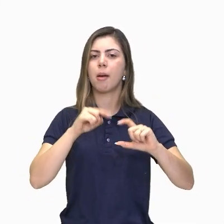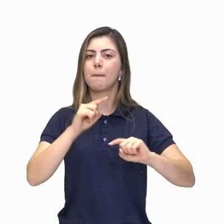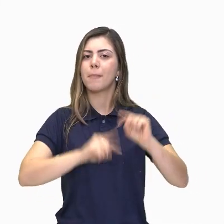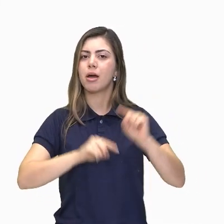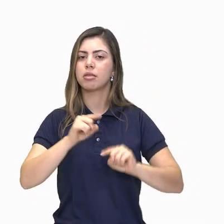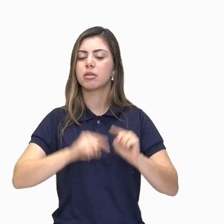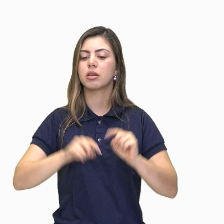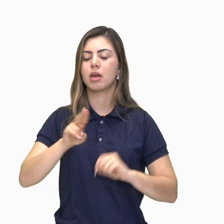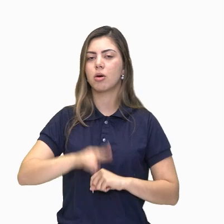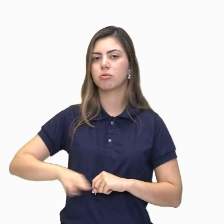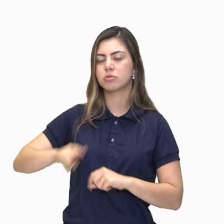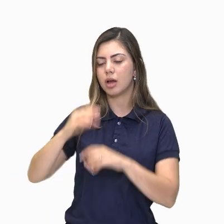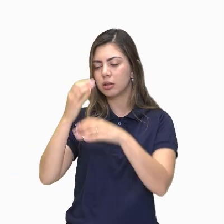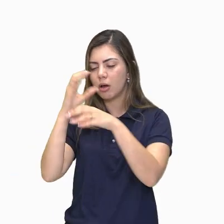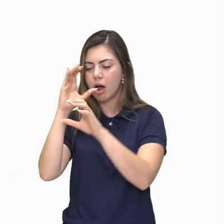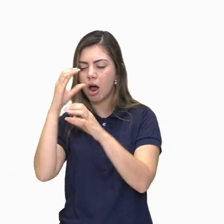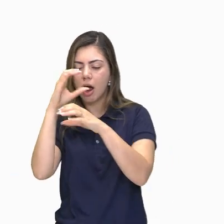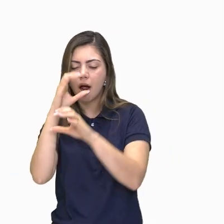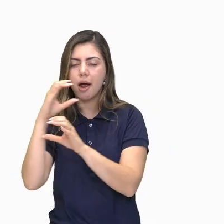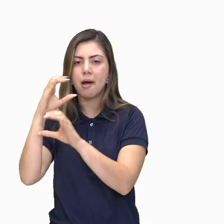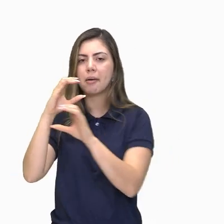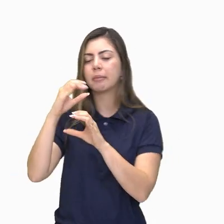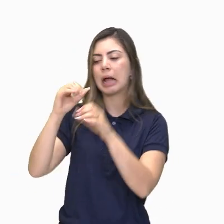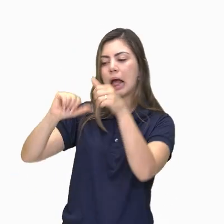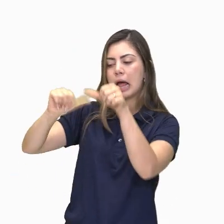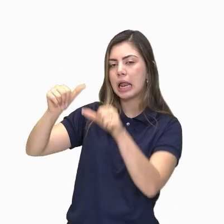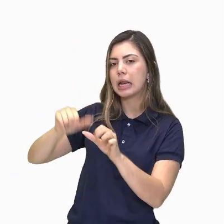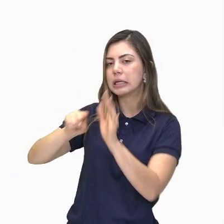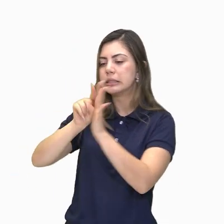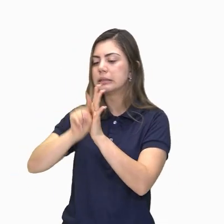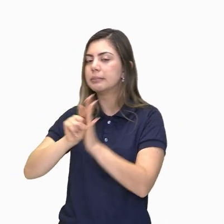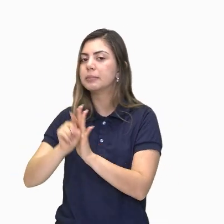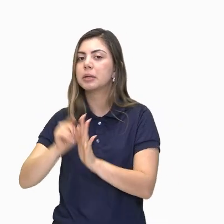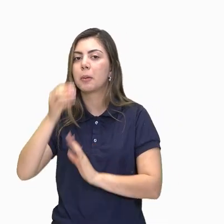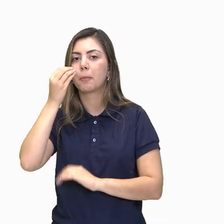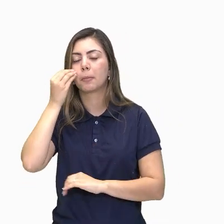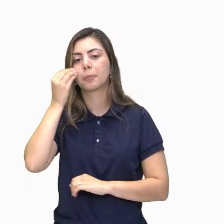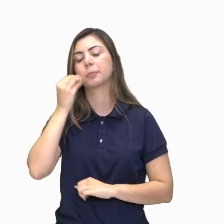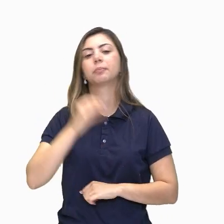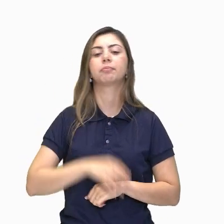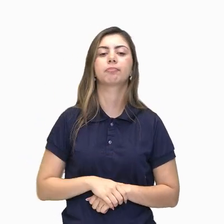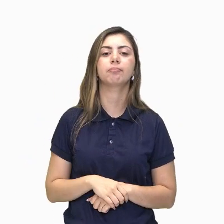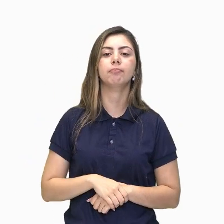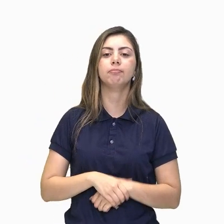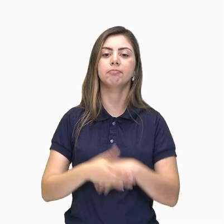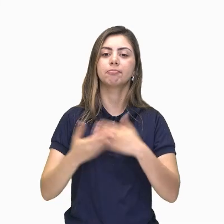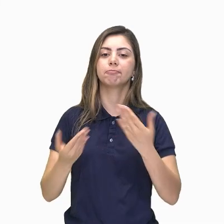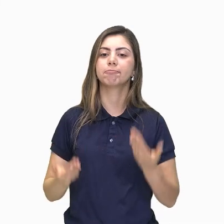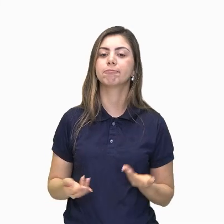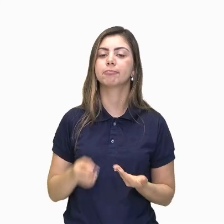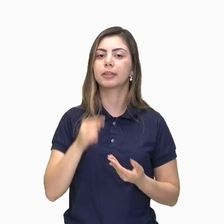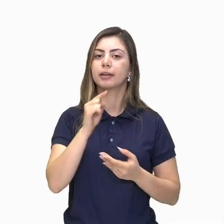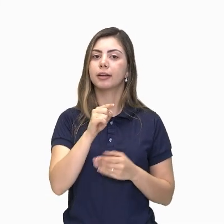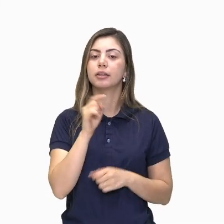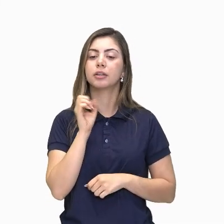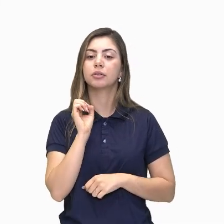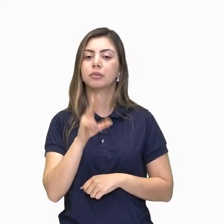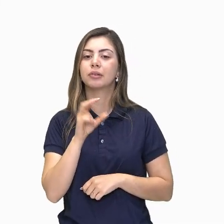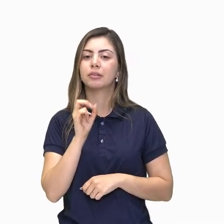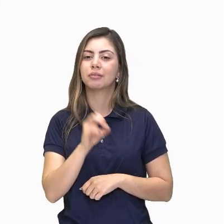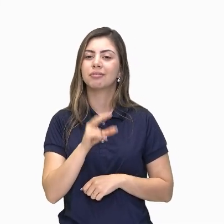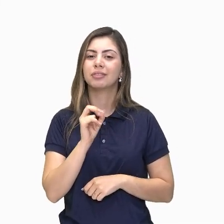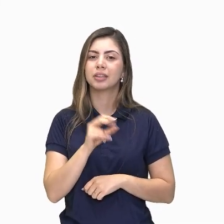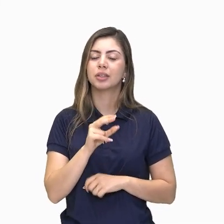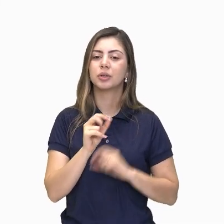no laboratório para fazer diversas análises e observações. O penicílio, ele está relacionado com